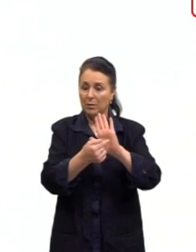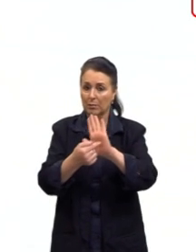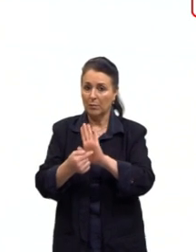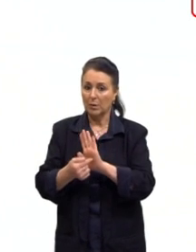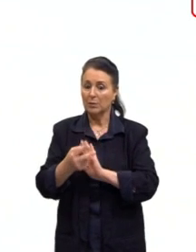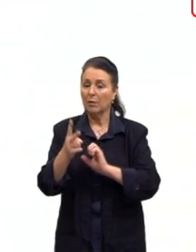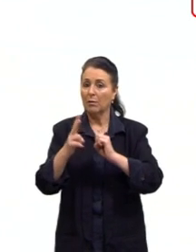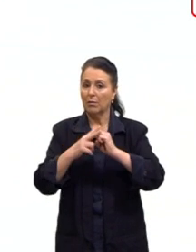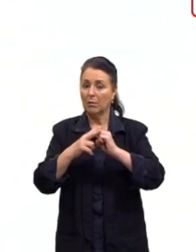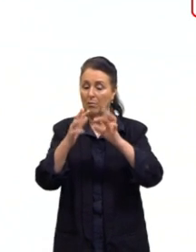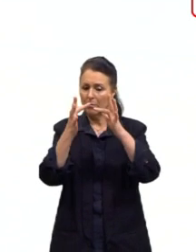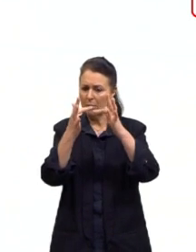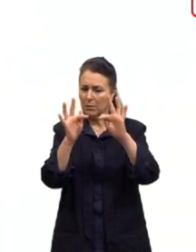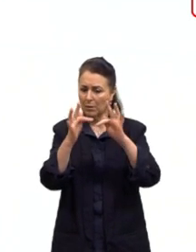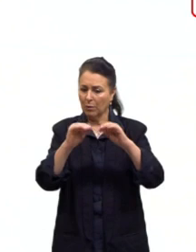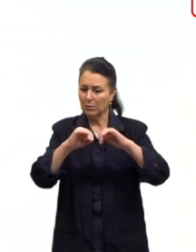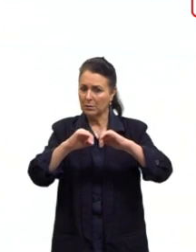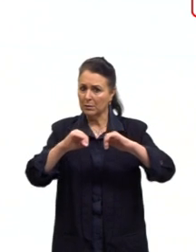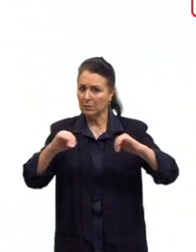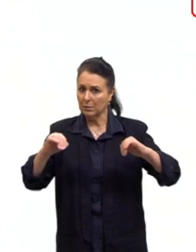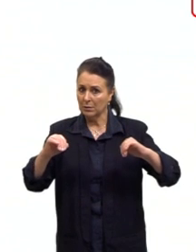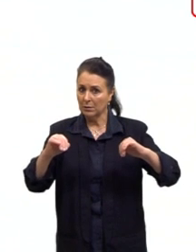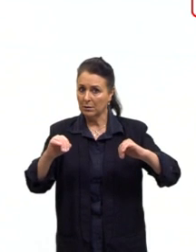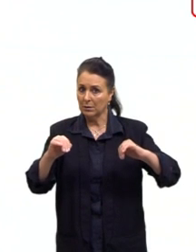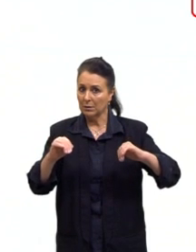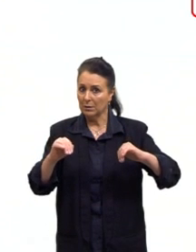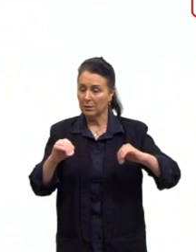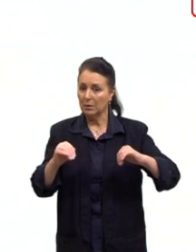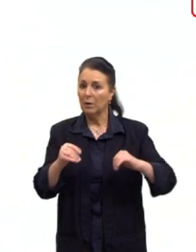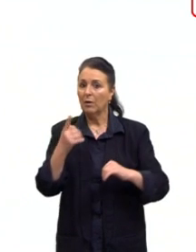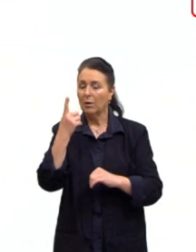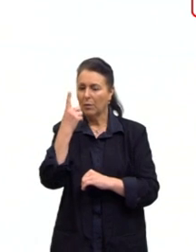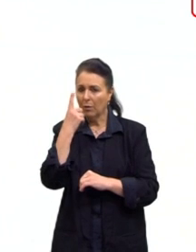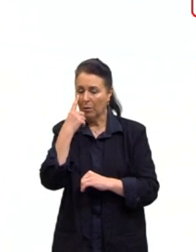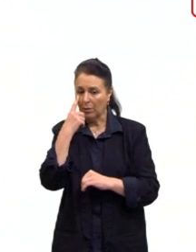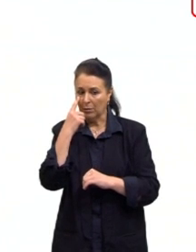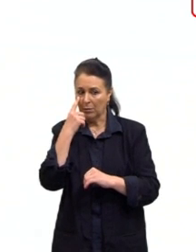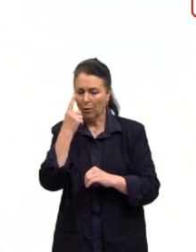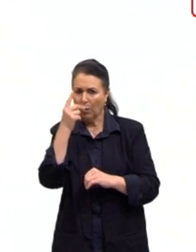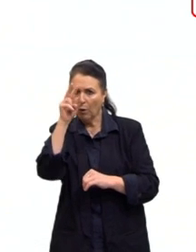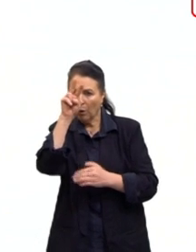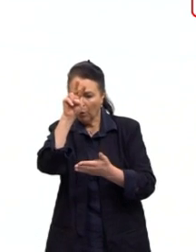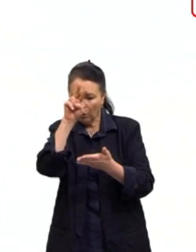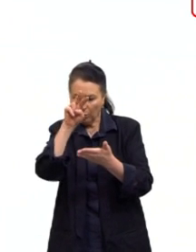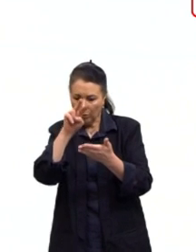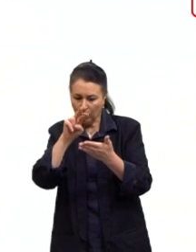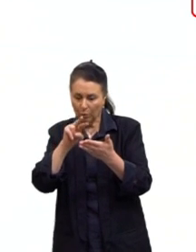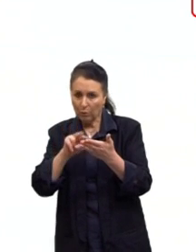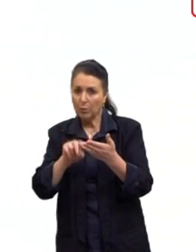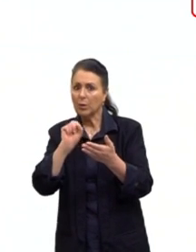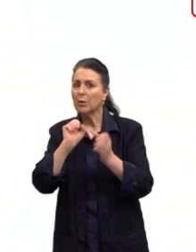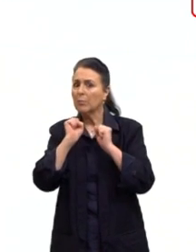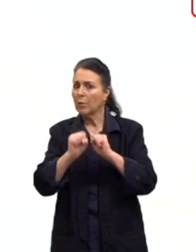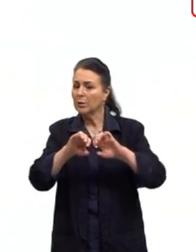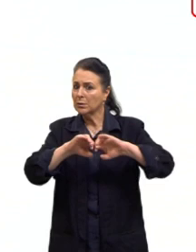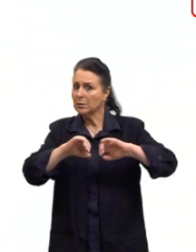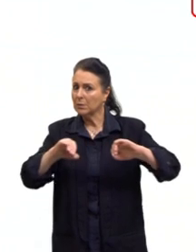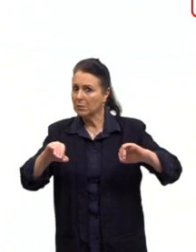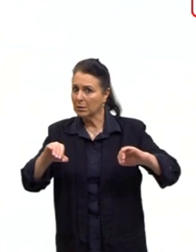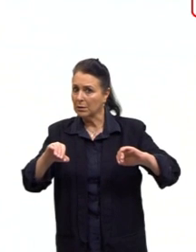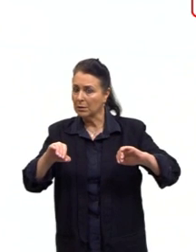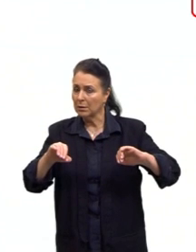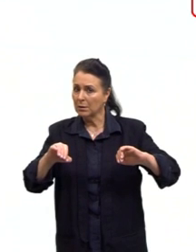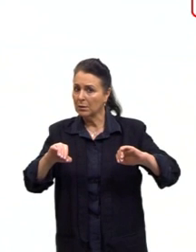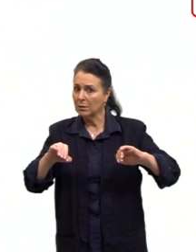frasal separado aí nós vamos o que possa separar né aí nós vamos aquela ideia que eu passei antes para vocês